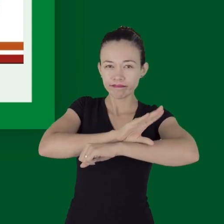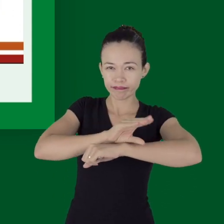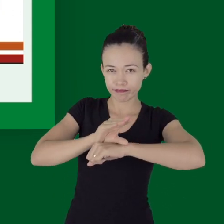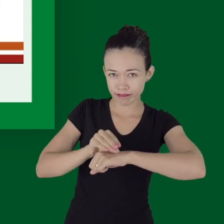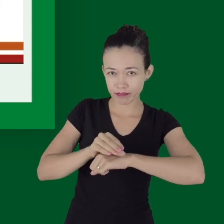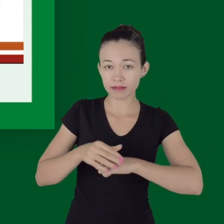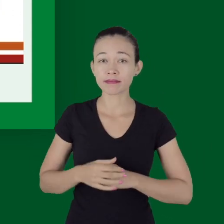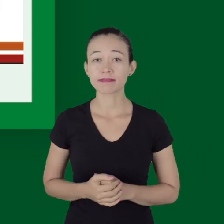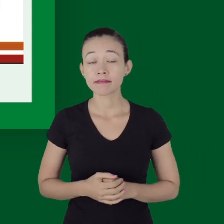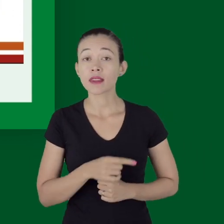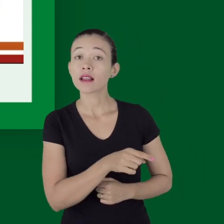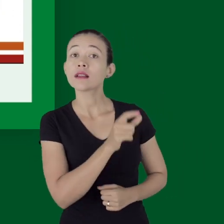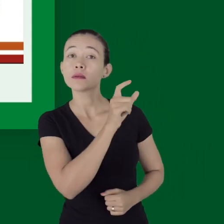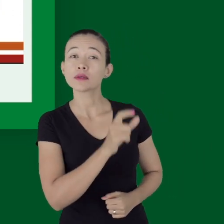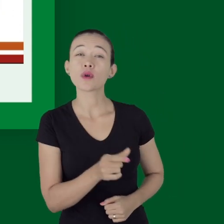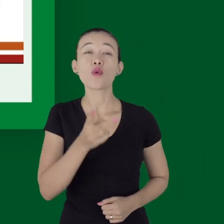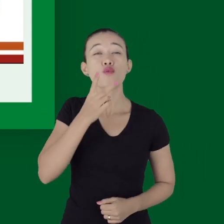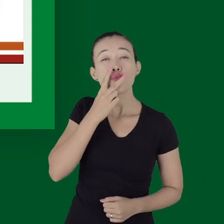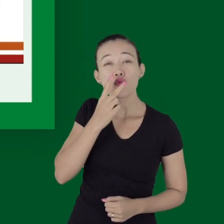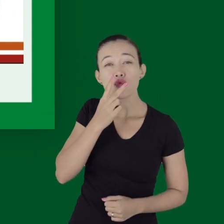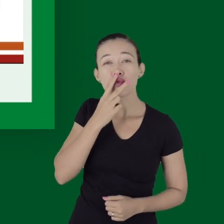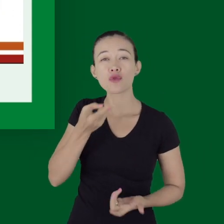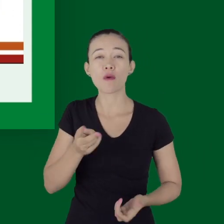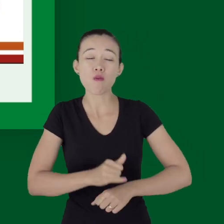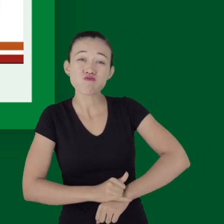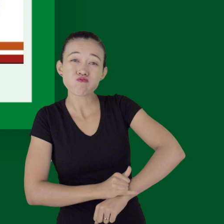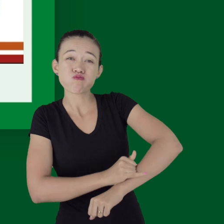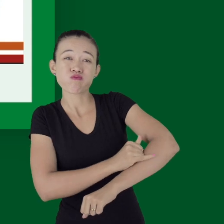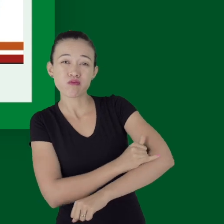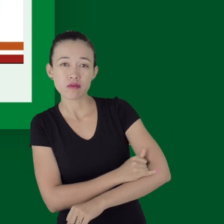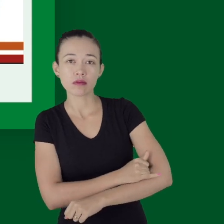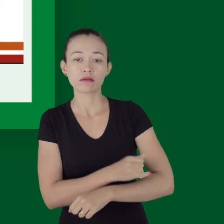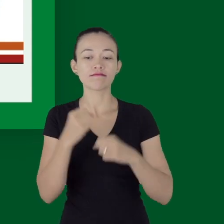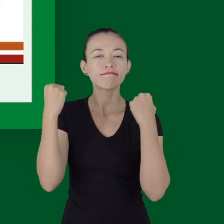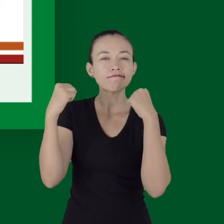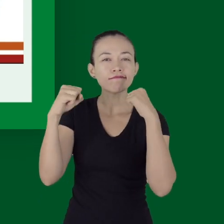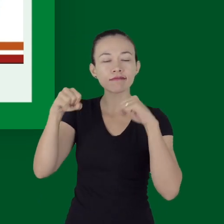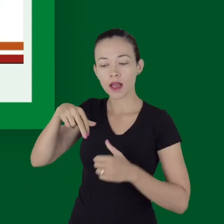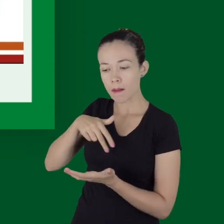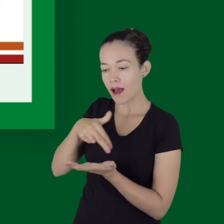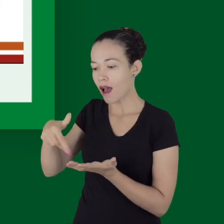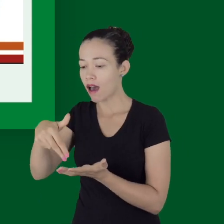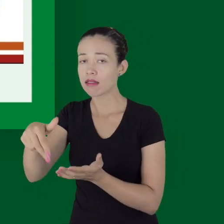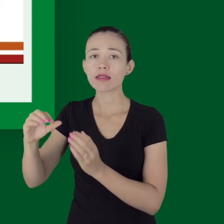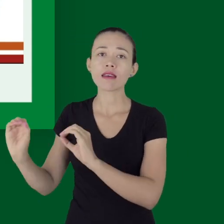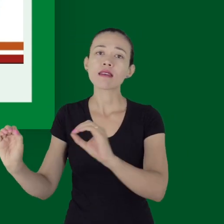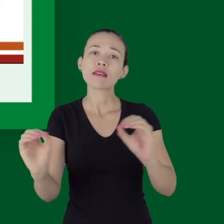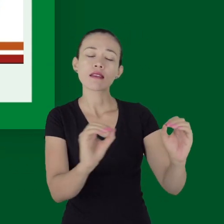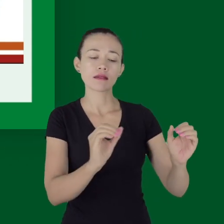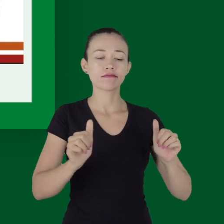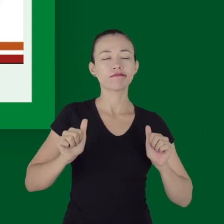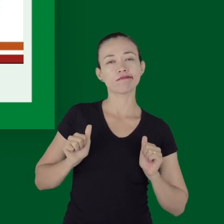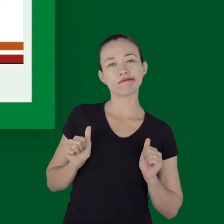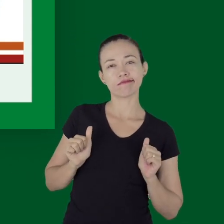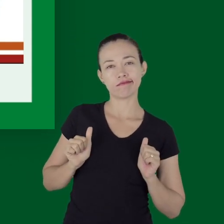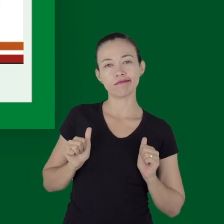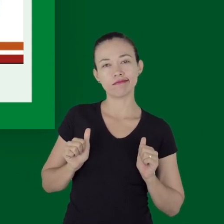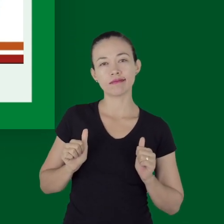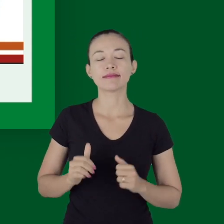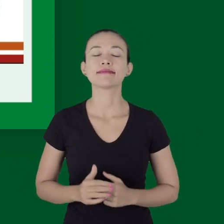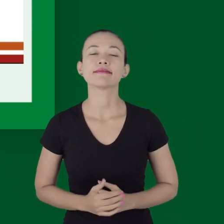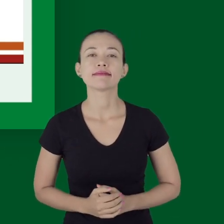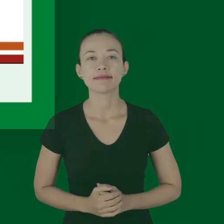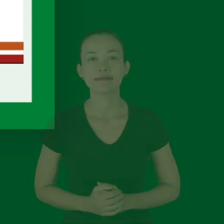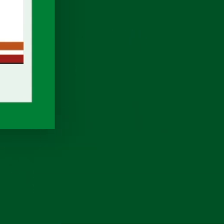dislipidemia, são fatores que aumentam o risco do paciente ter AVC. Tabagismo, obesidade, etilismo,